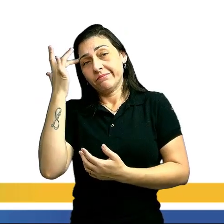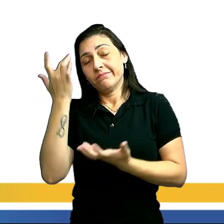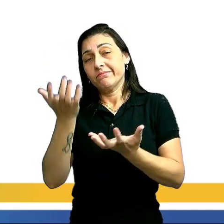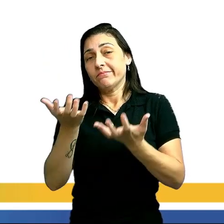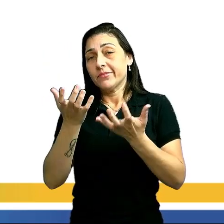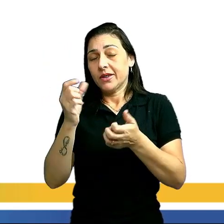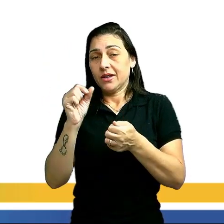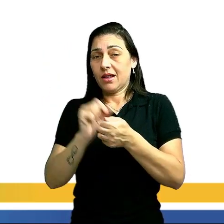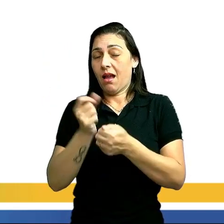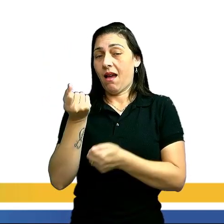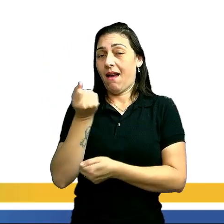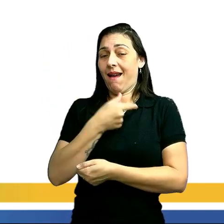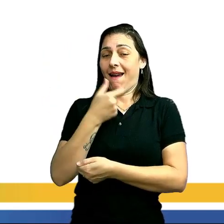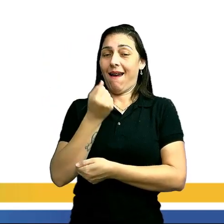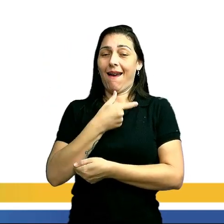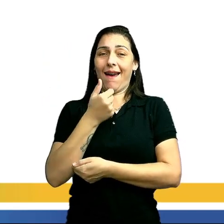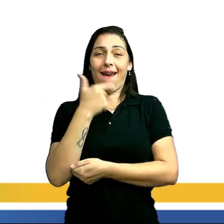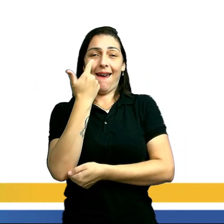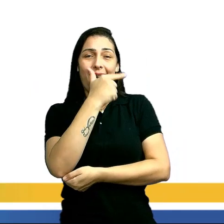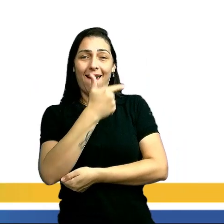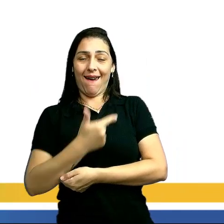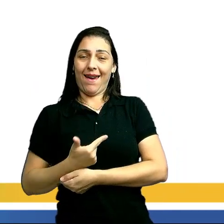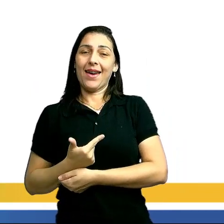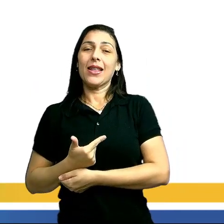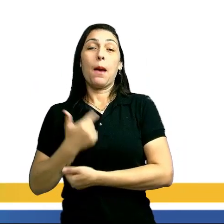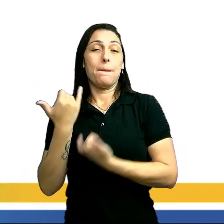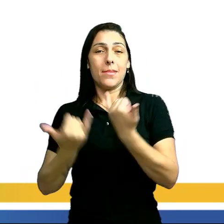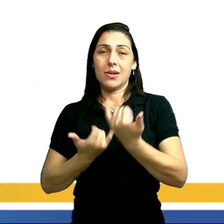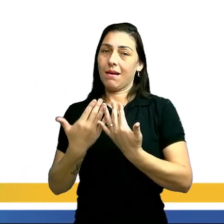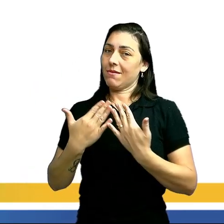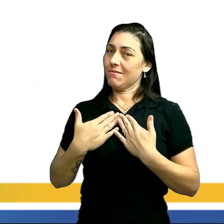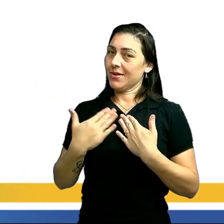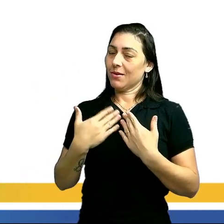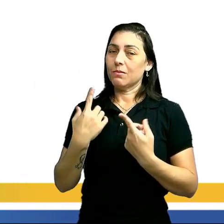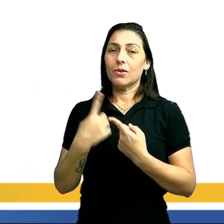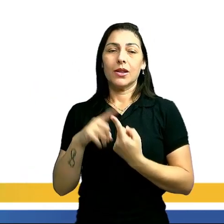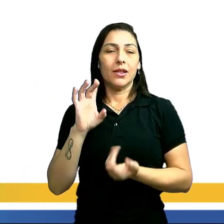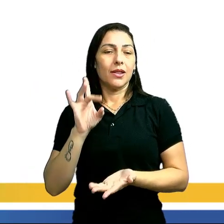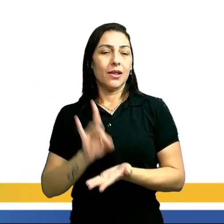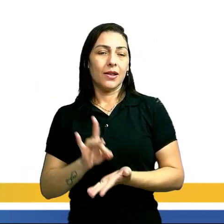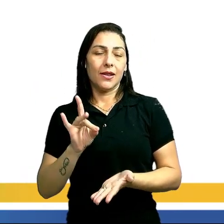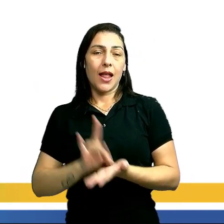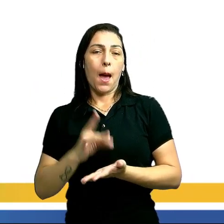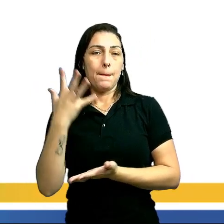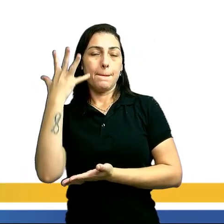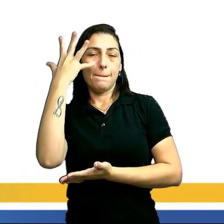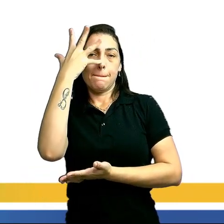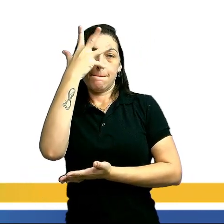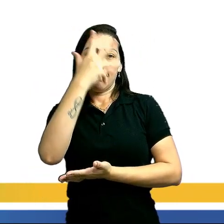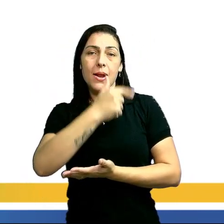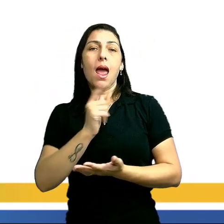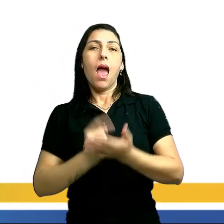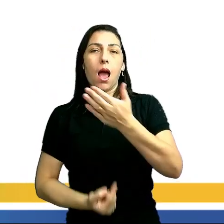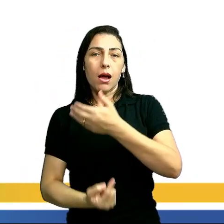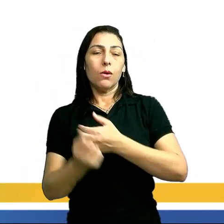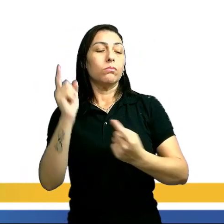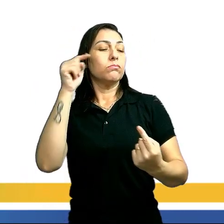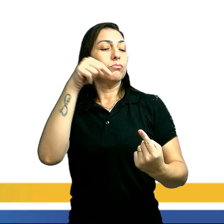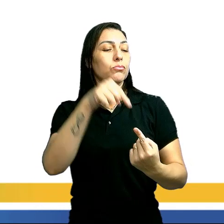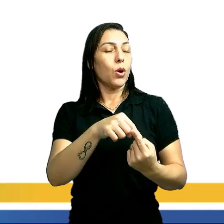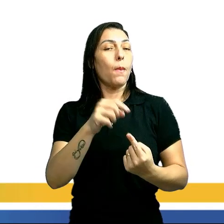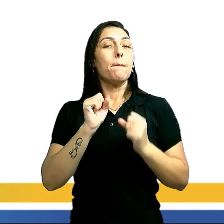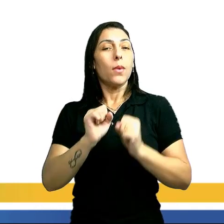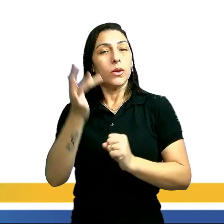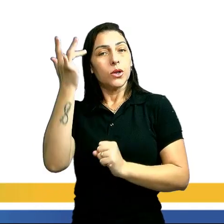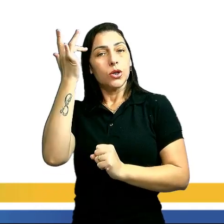querendo fazer gozação da minha cara. Está querendo brincar comigo, porque, na verdade, a beleza é objetiva. Eu posso achar